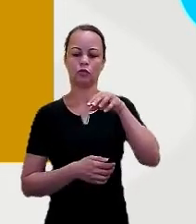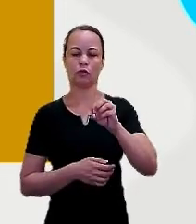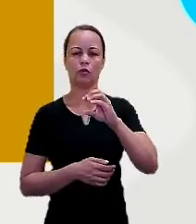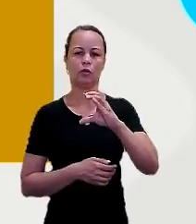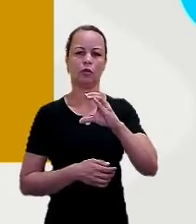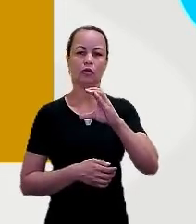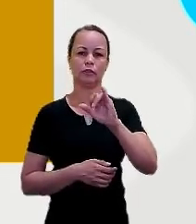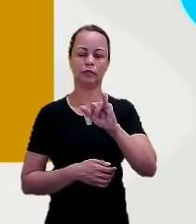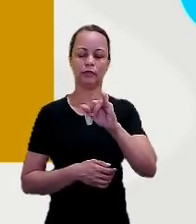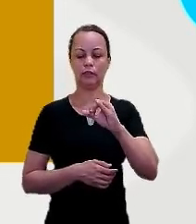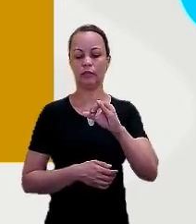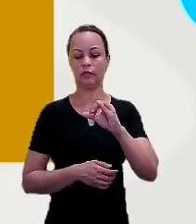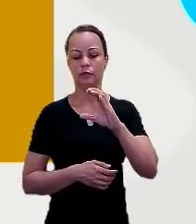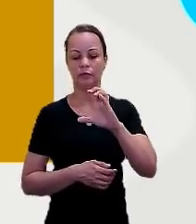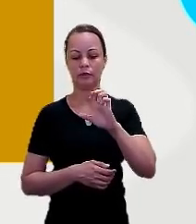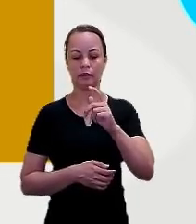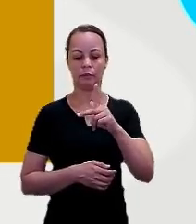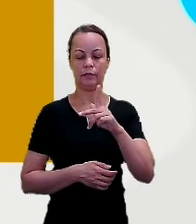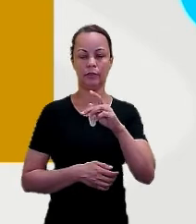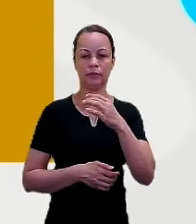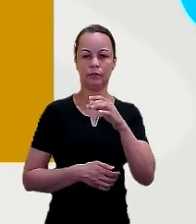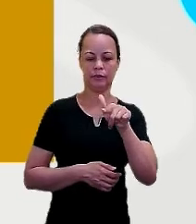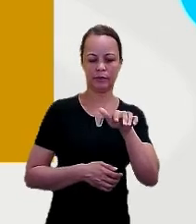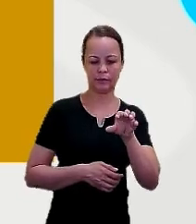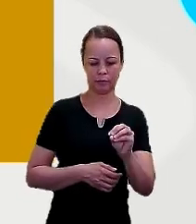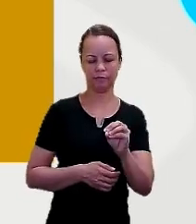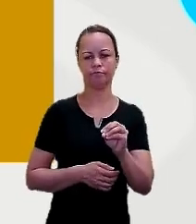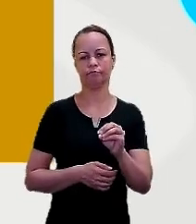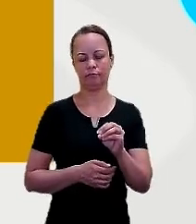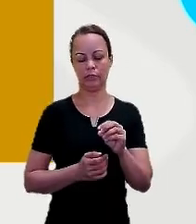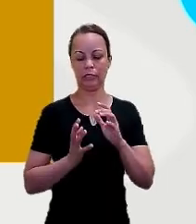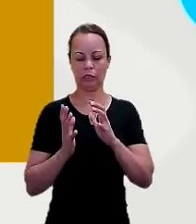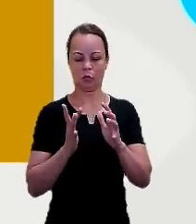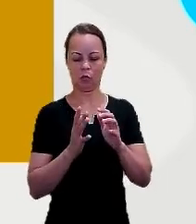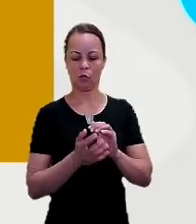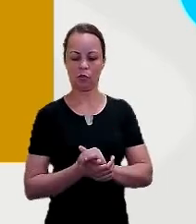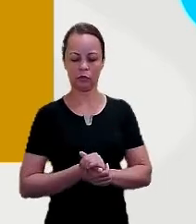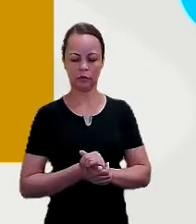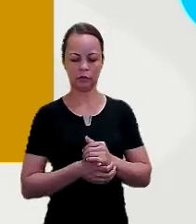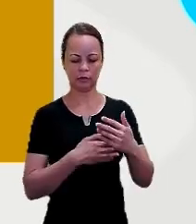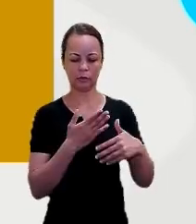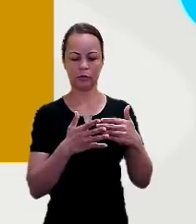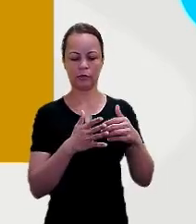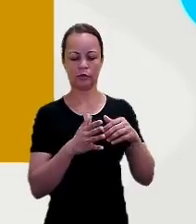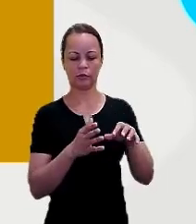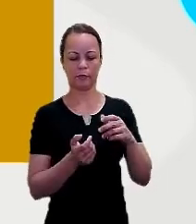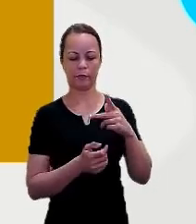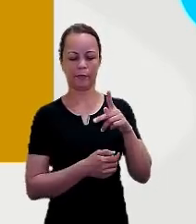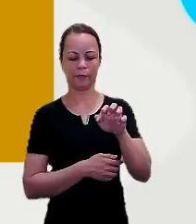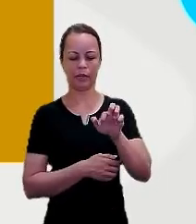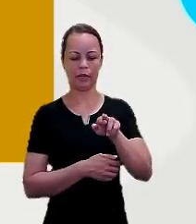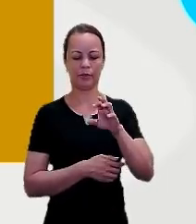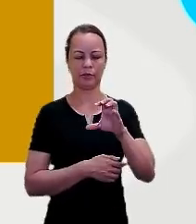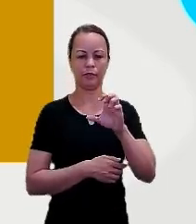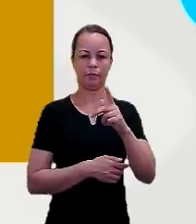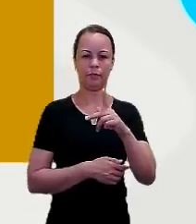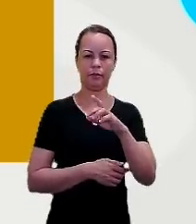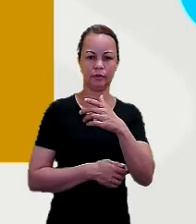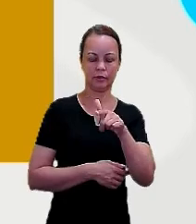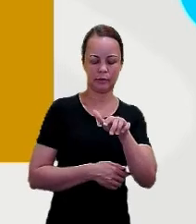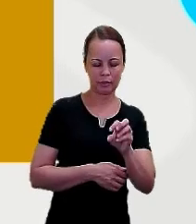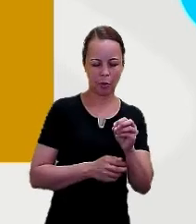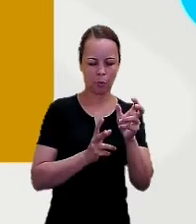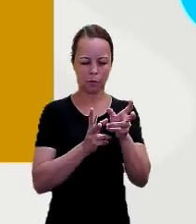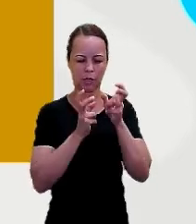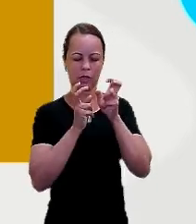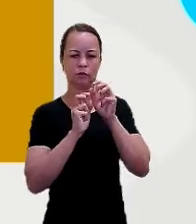a transdução, né, um impulso doloroso, é recebido pelos noceptores e transformado em potencial de ação.